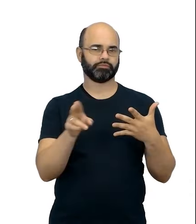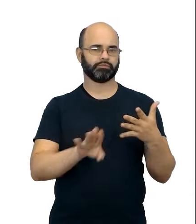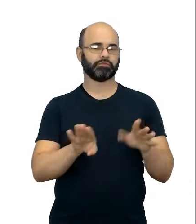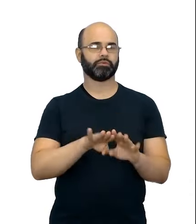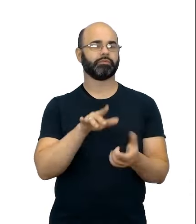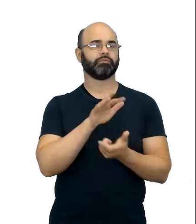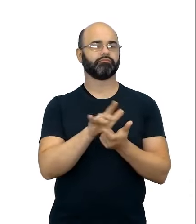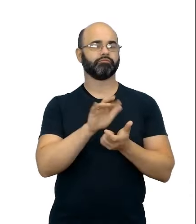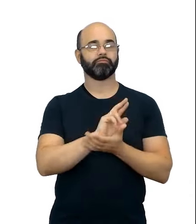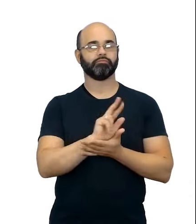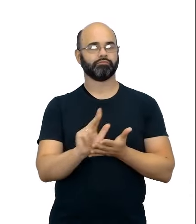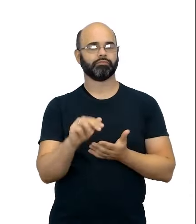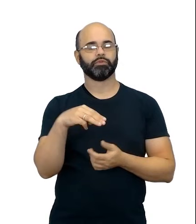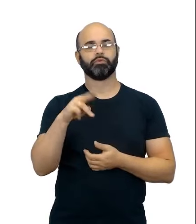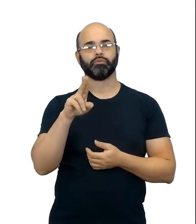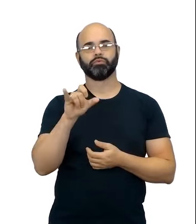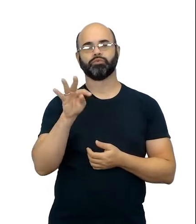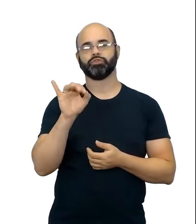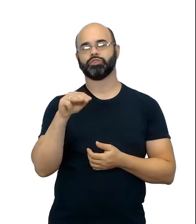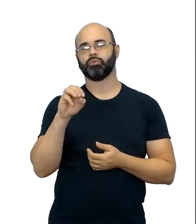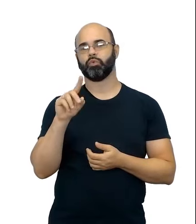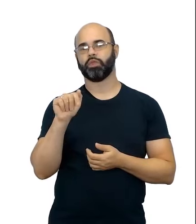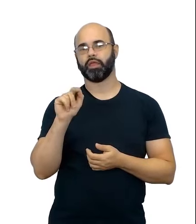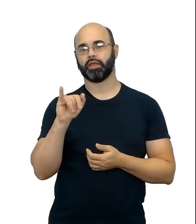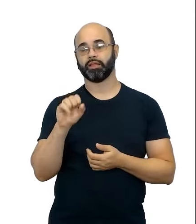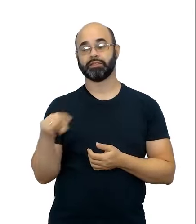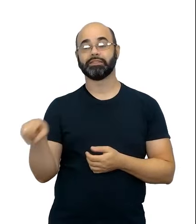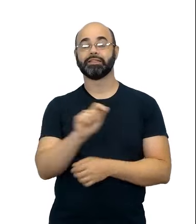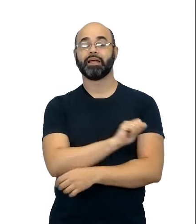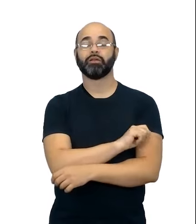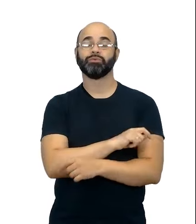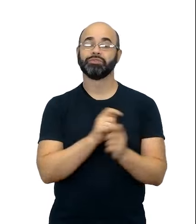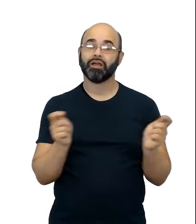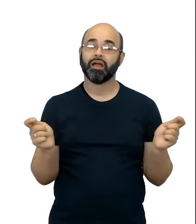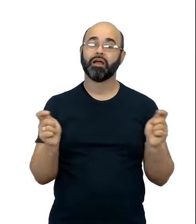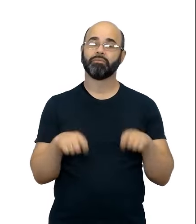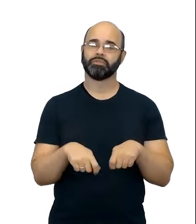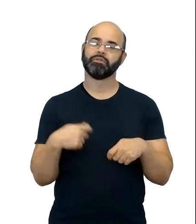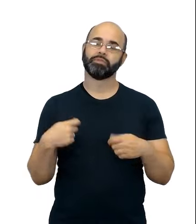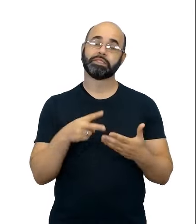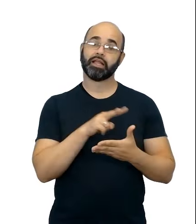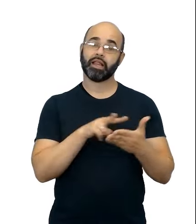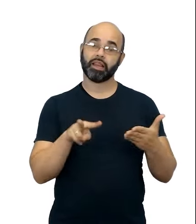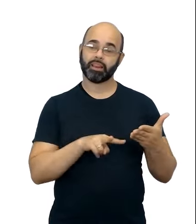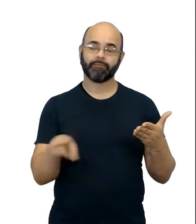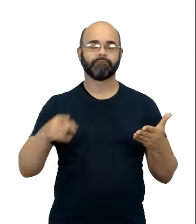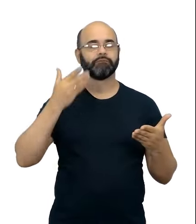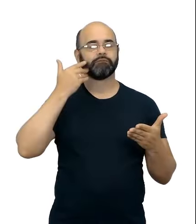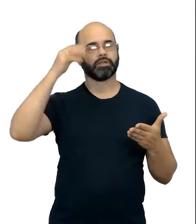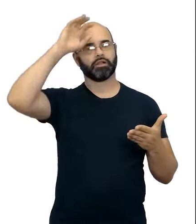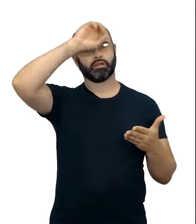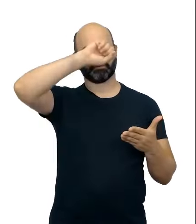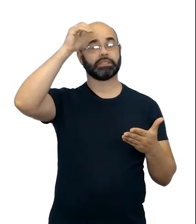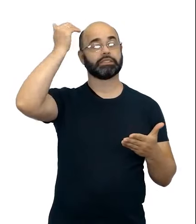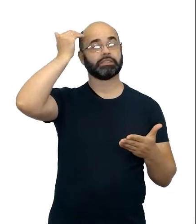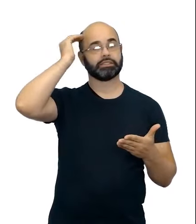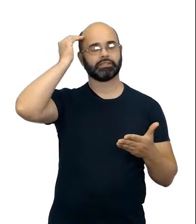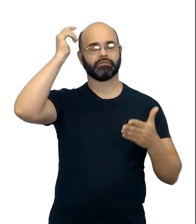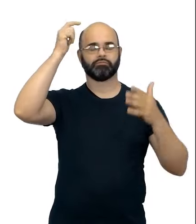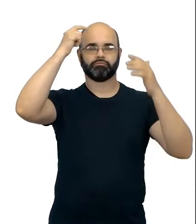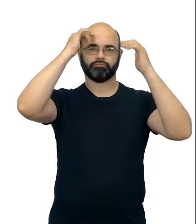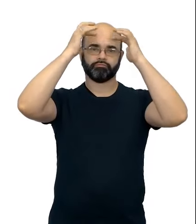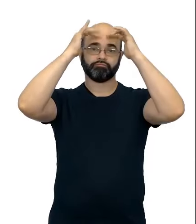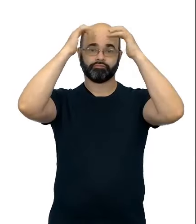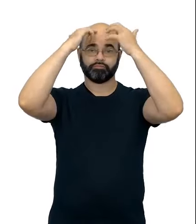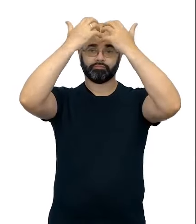nossa vida, e os alunos precisam ter capacidade de leitura, leitura com capacidade reflexiva